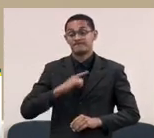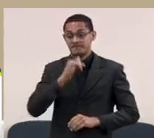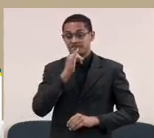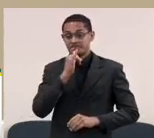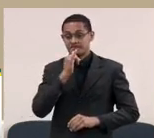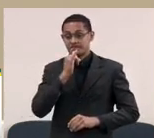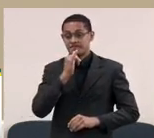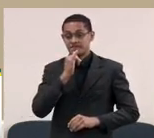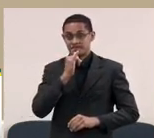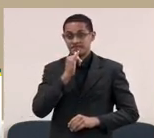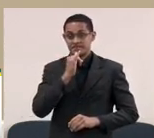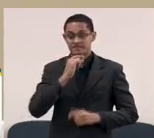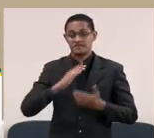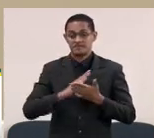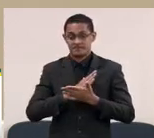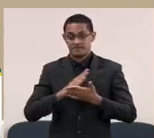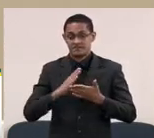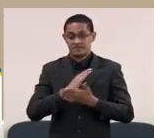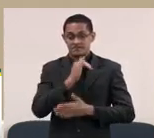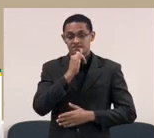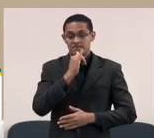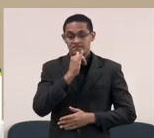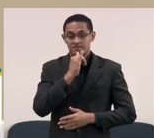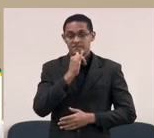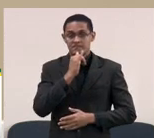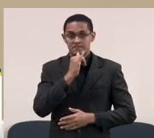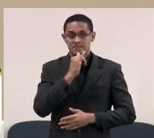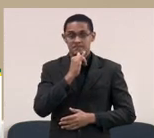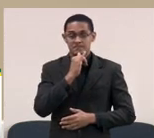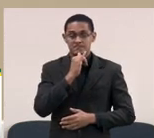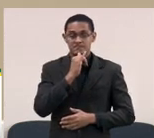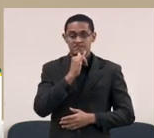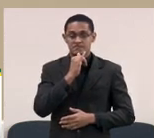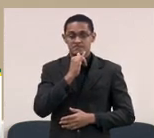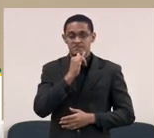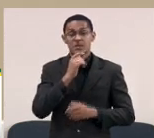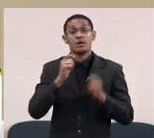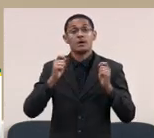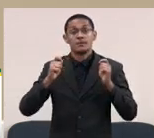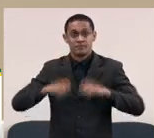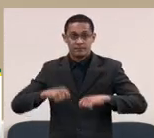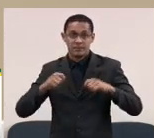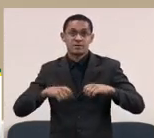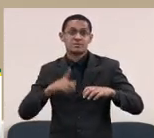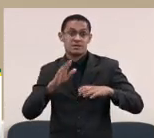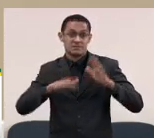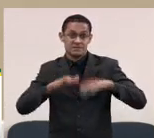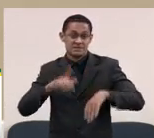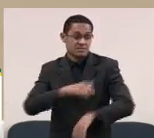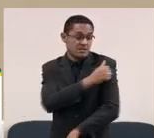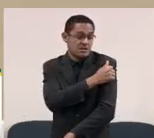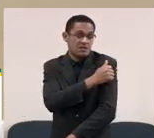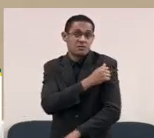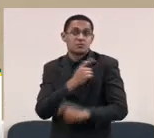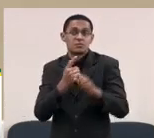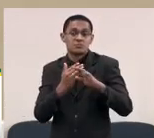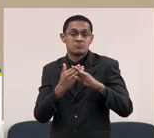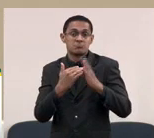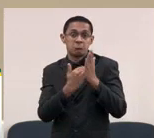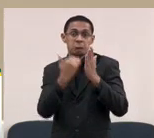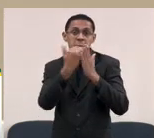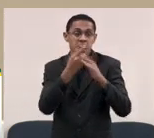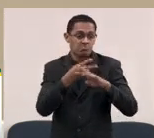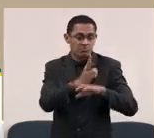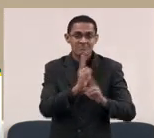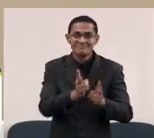que, com toda certeza, elas têm o potencial ou de afastar o aluno do ambiente educacional de uma forma